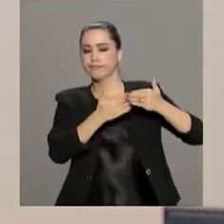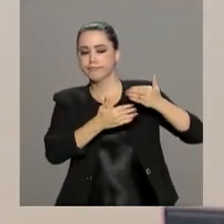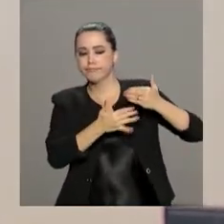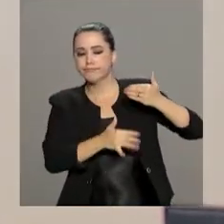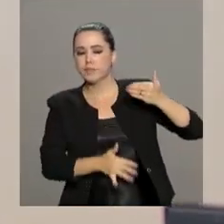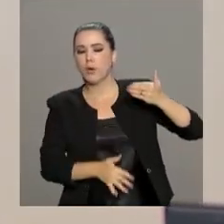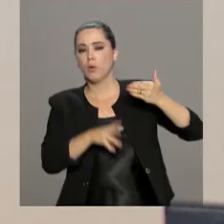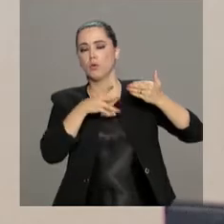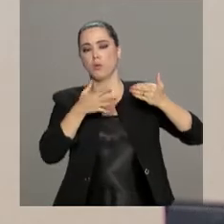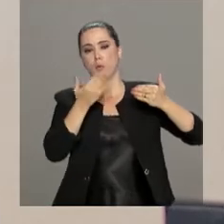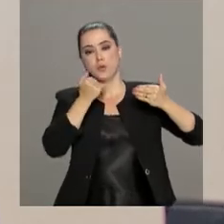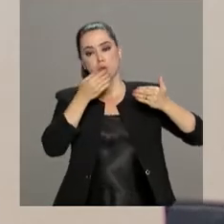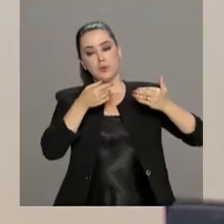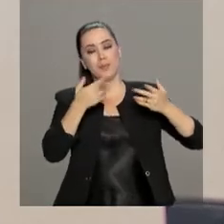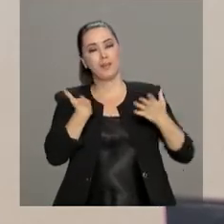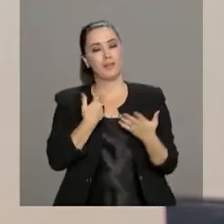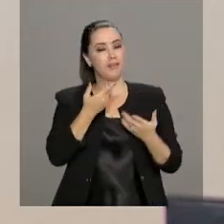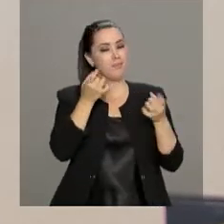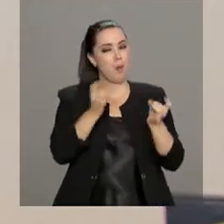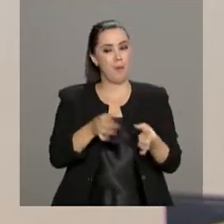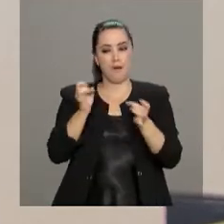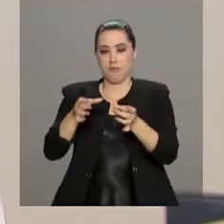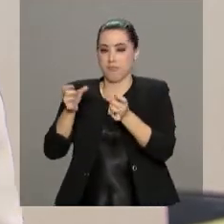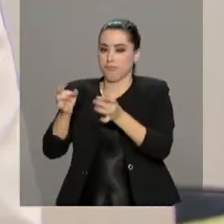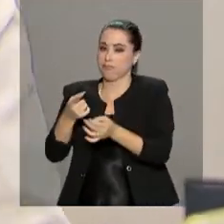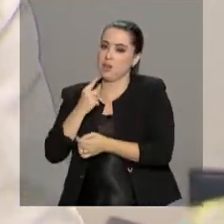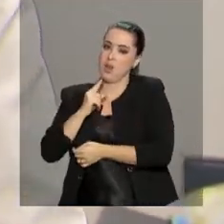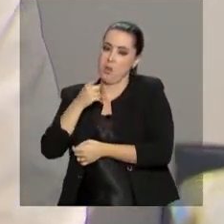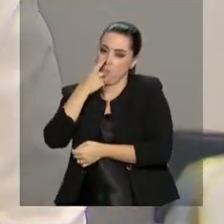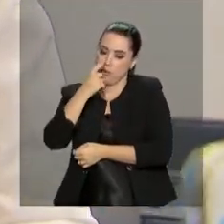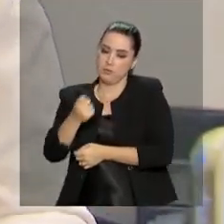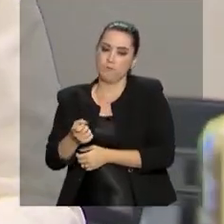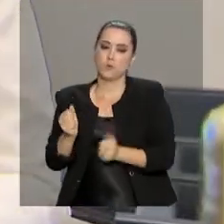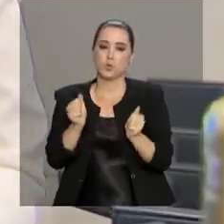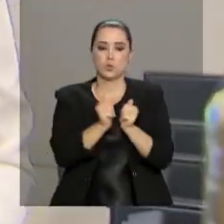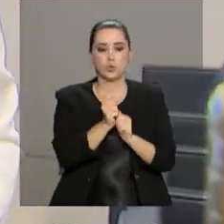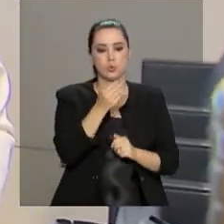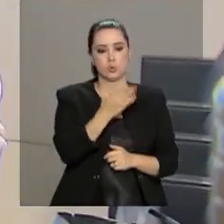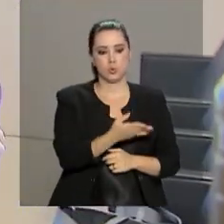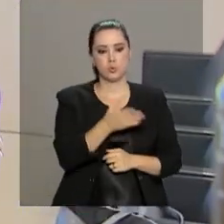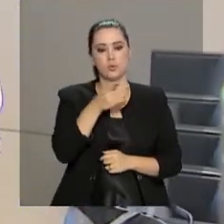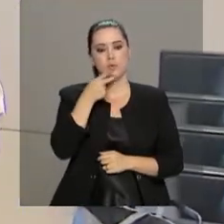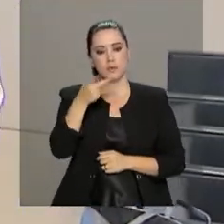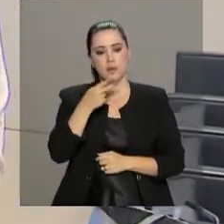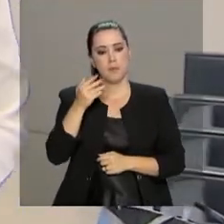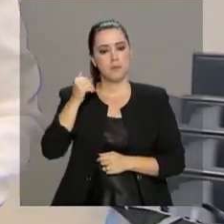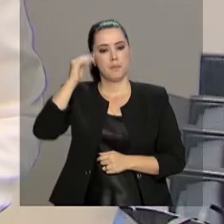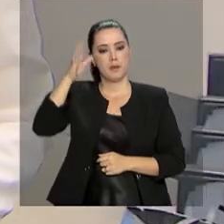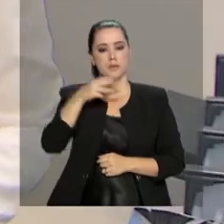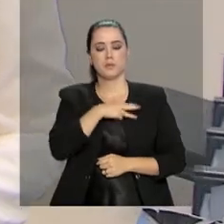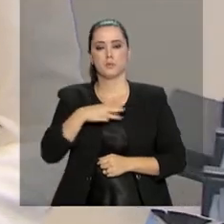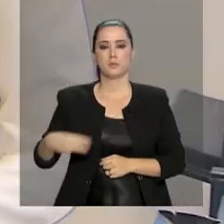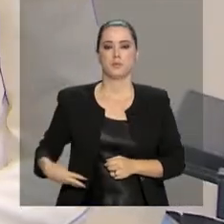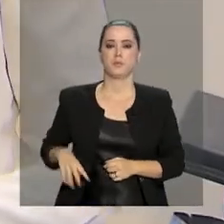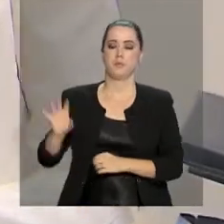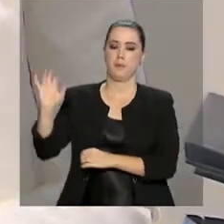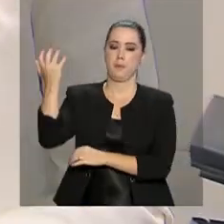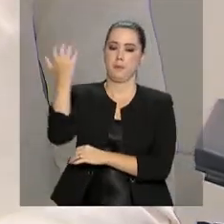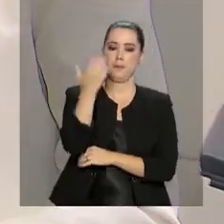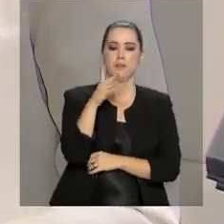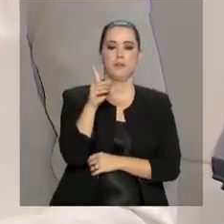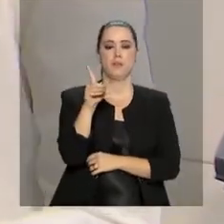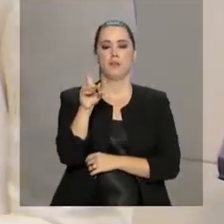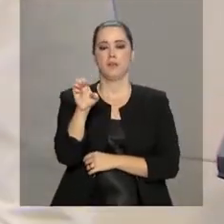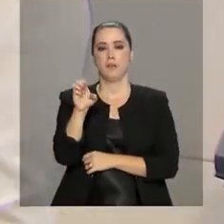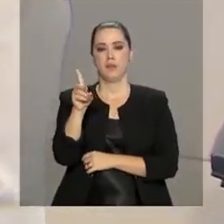quantidade de produtos desperdiçados aqui ao meu lado para falar mais sobre o assunto o ministro do meio ambiente edson